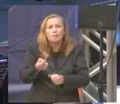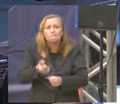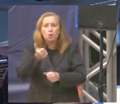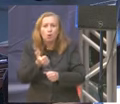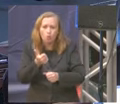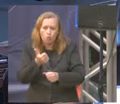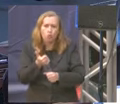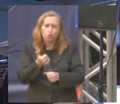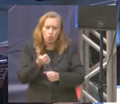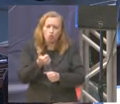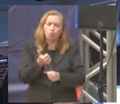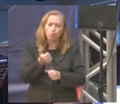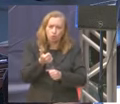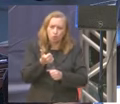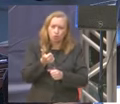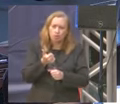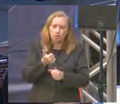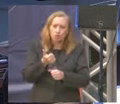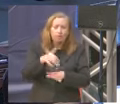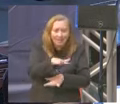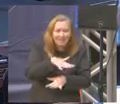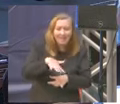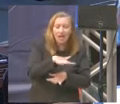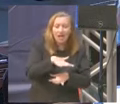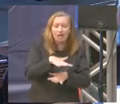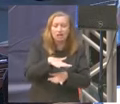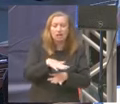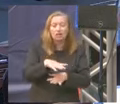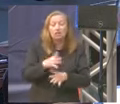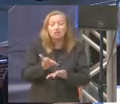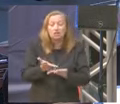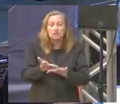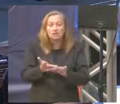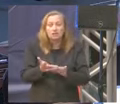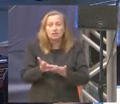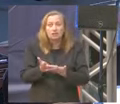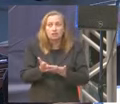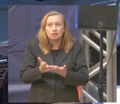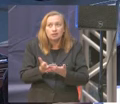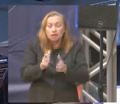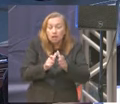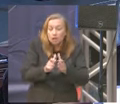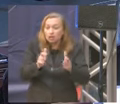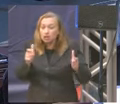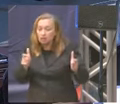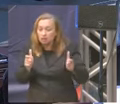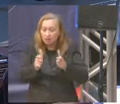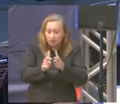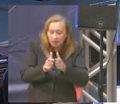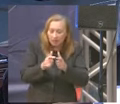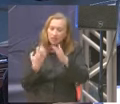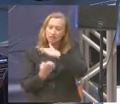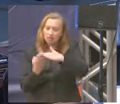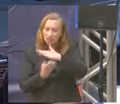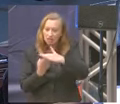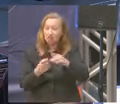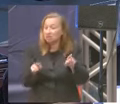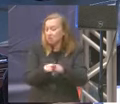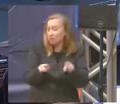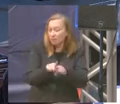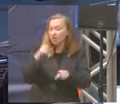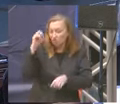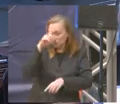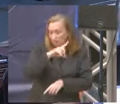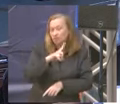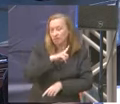pouquíssimos crédito para essa área e para essa camada de pequenas e médias empresas, menos ainda, é uma dificuldade